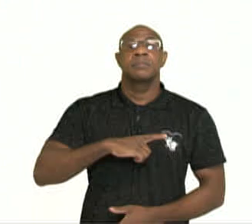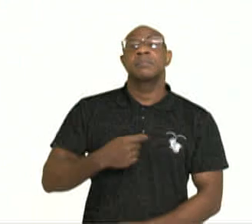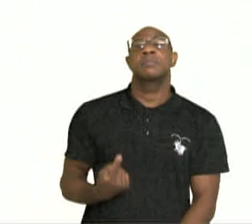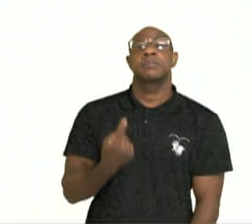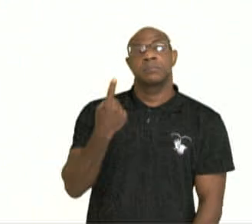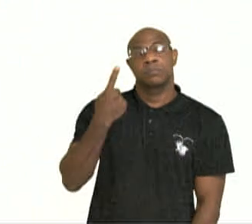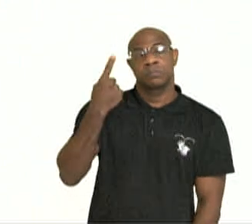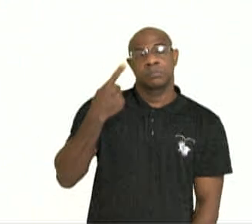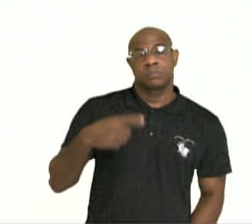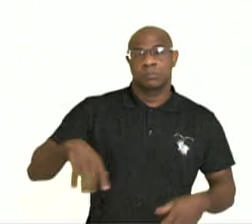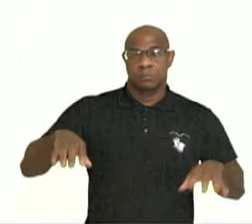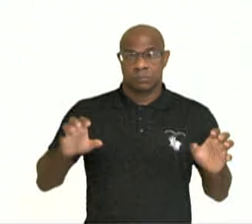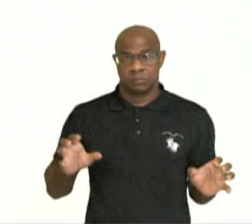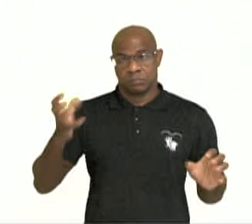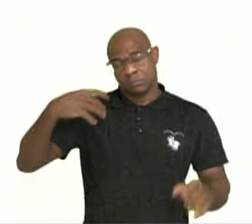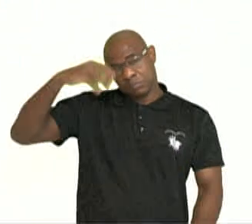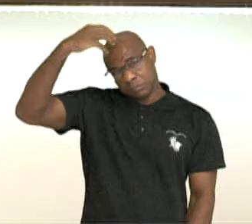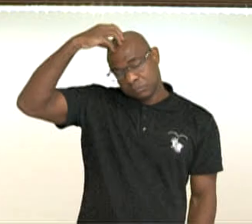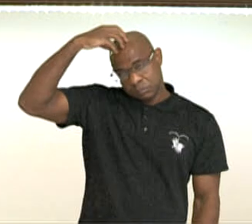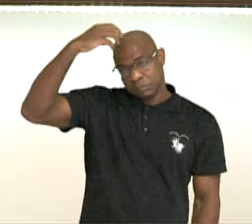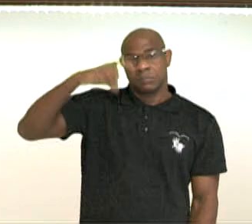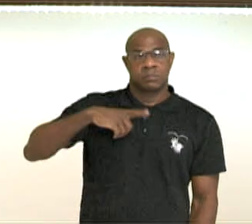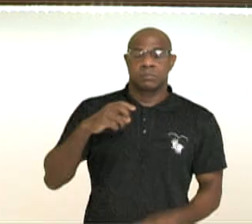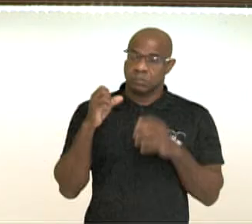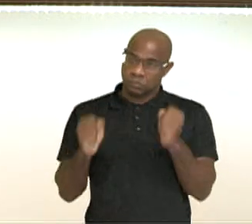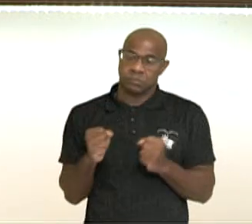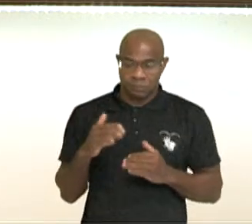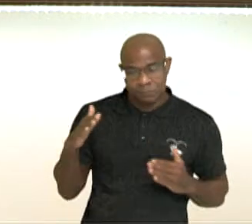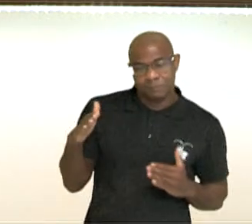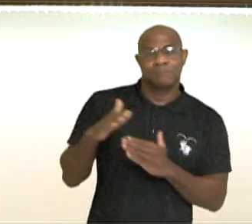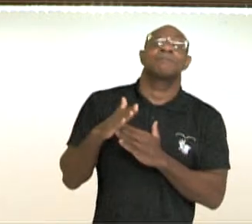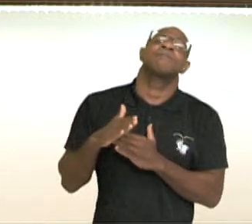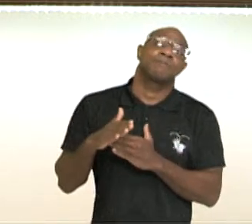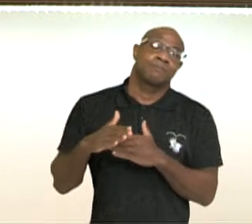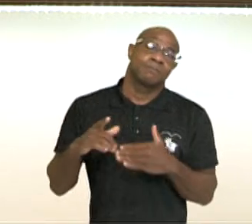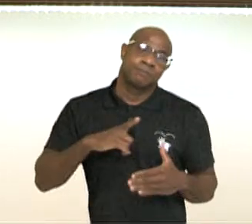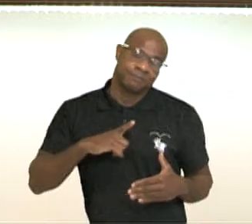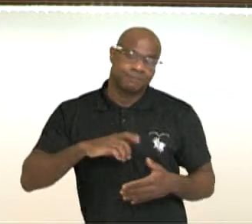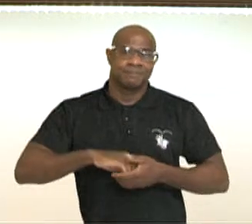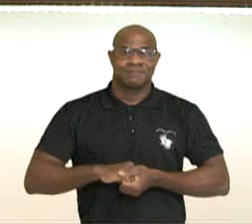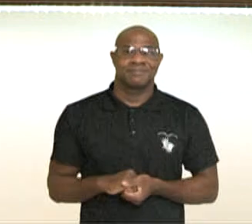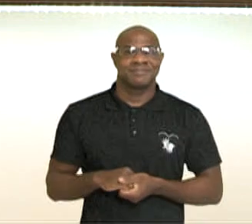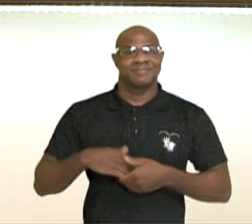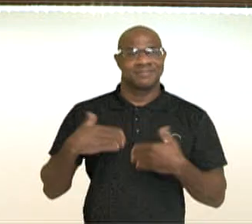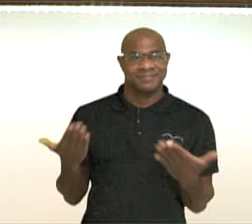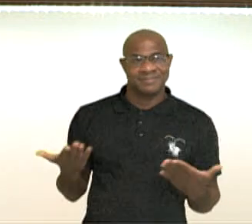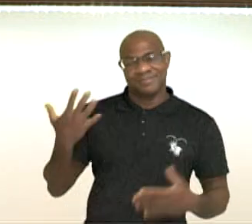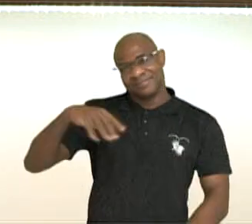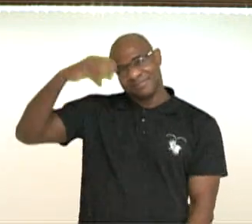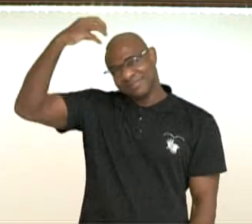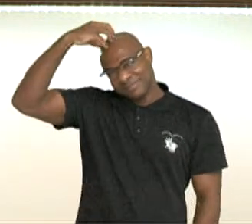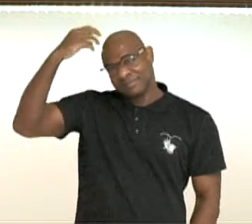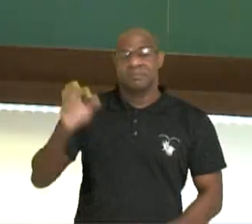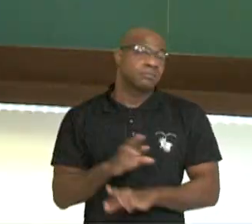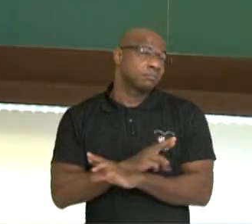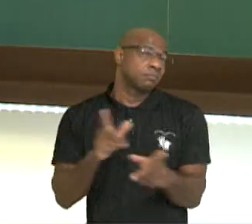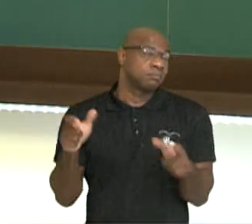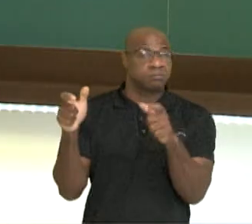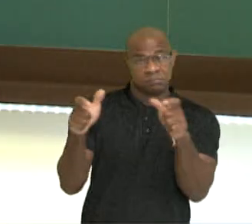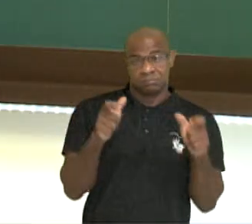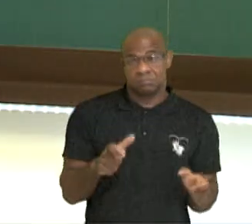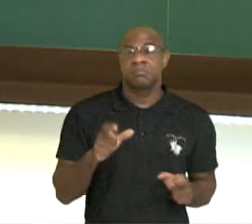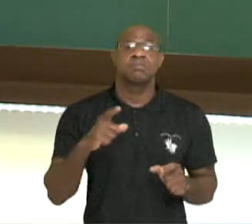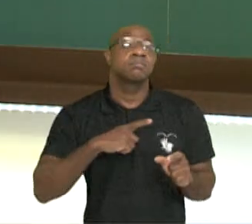monarquia parlamentarista, onde o rei ele teria seus poderes limitados. O rei, ele não, diferente de outros locais,